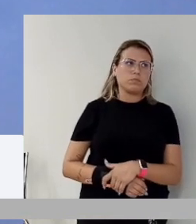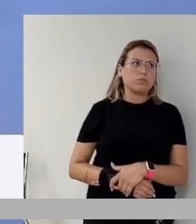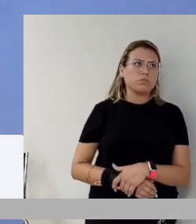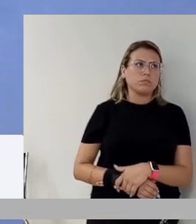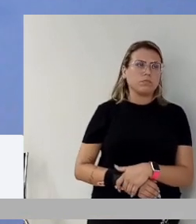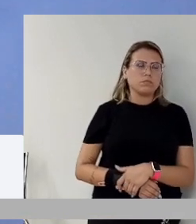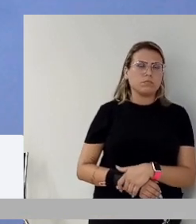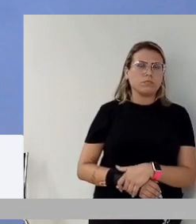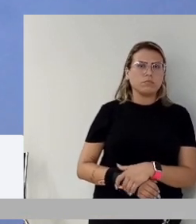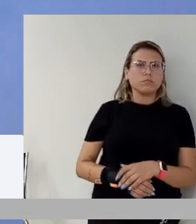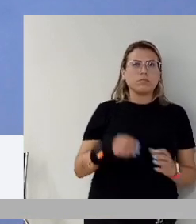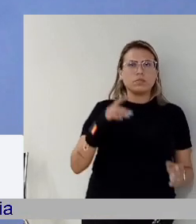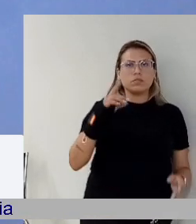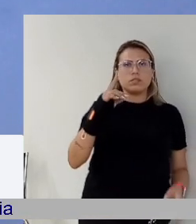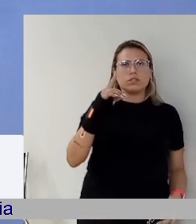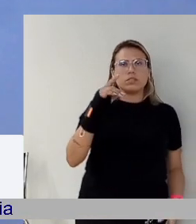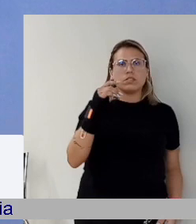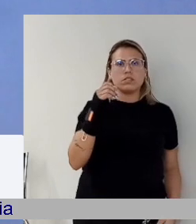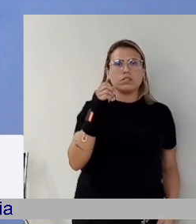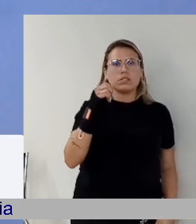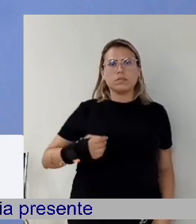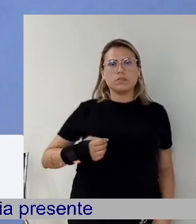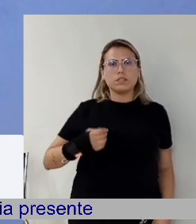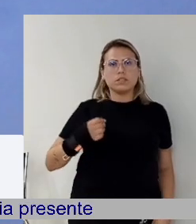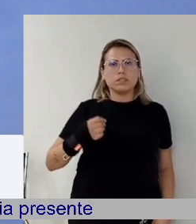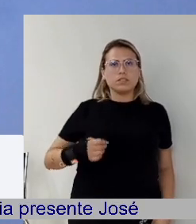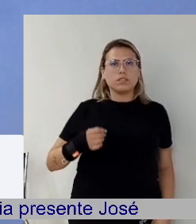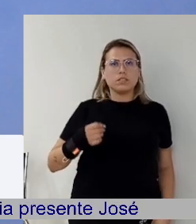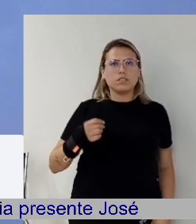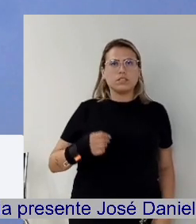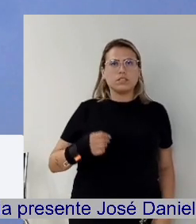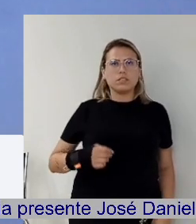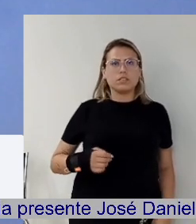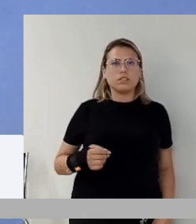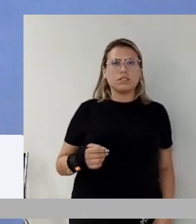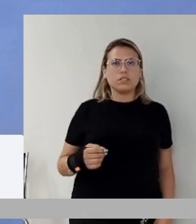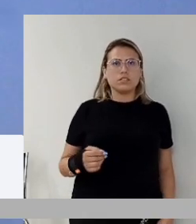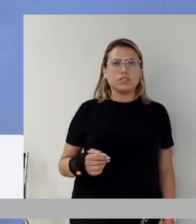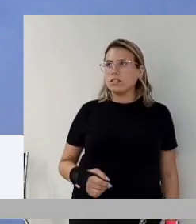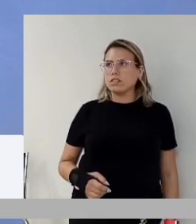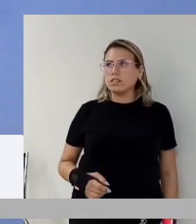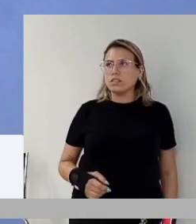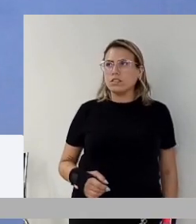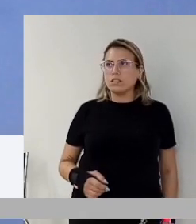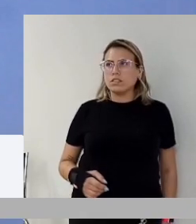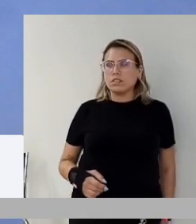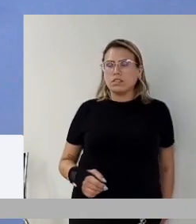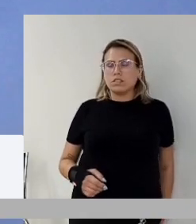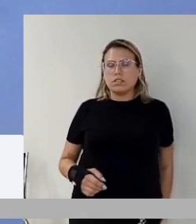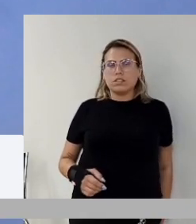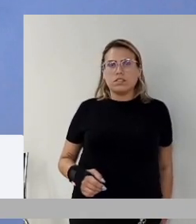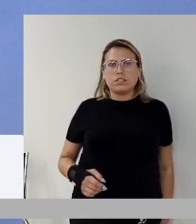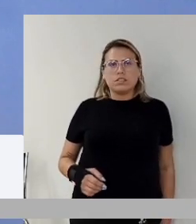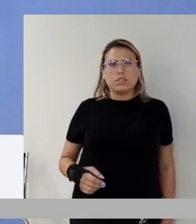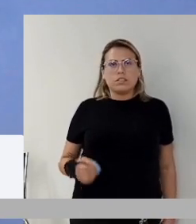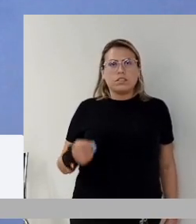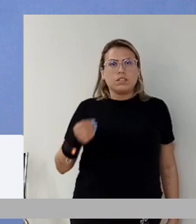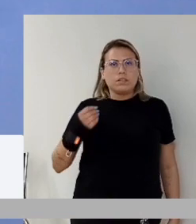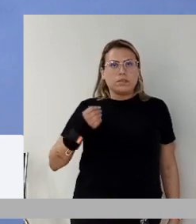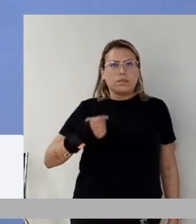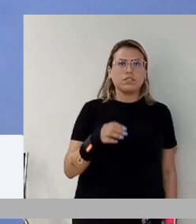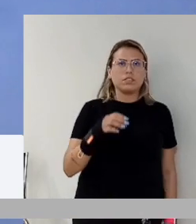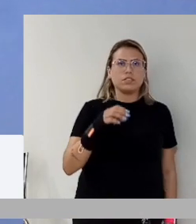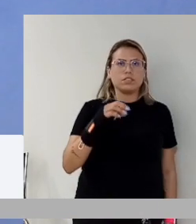Damião Freitas Maia presente José Damião Freitas Maia Bom dia a todos presente irmã cão